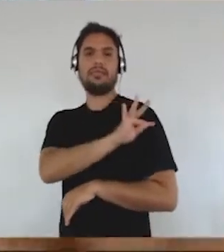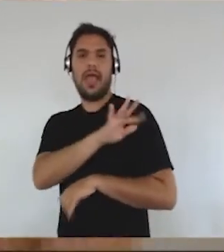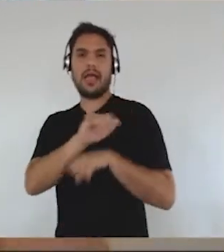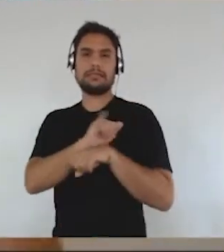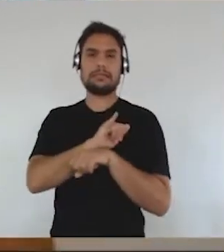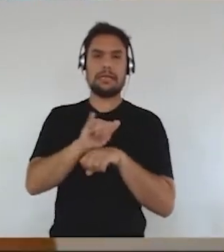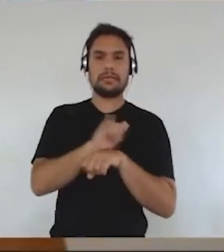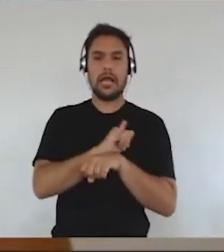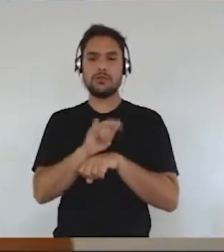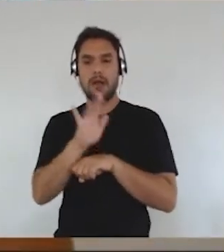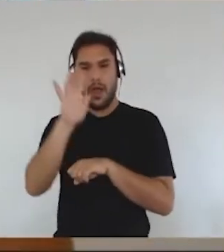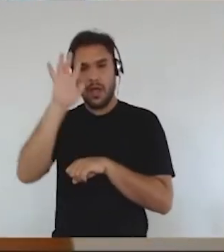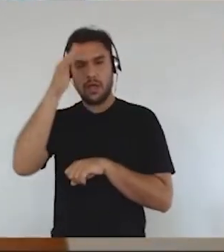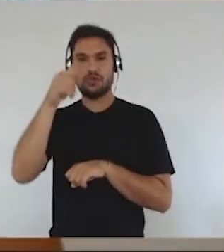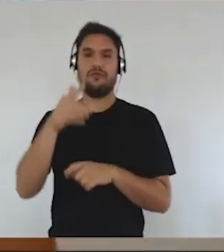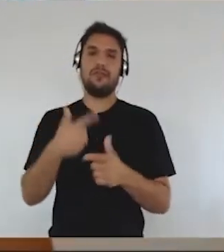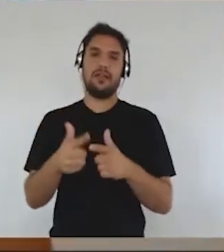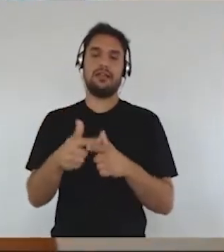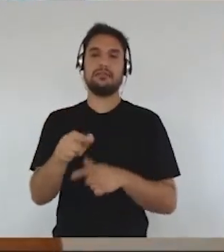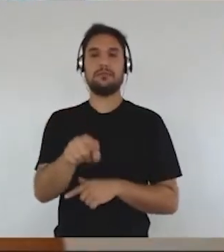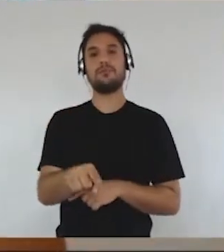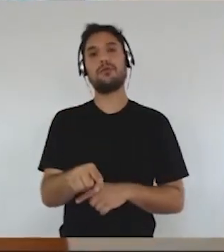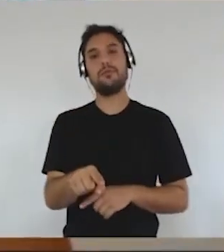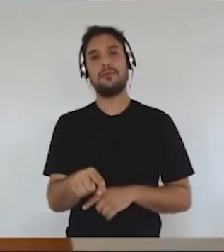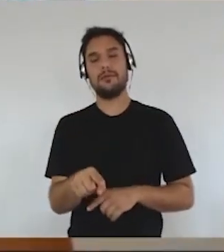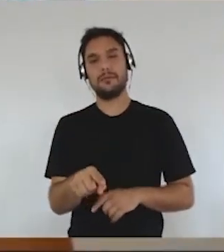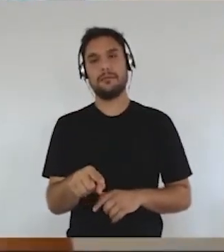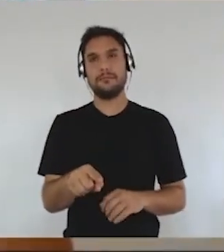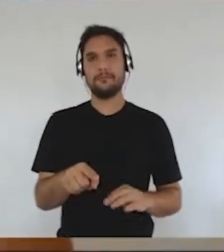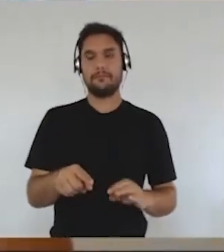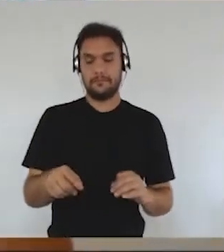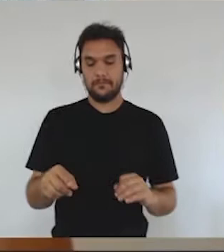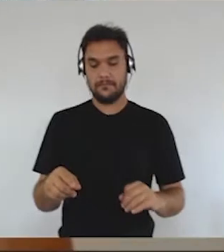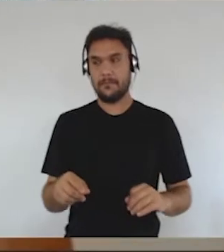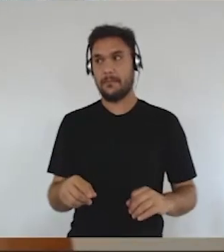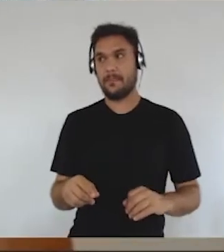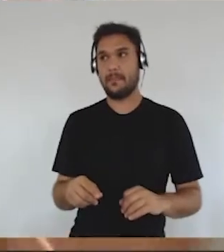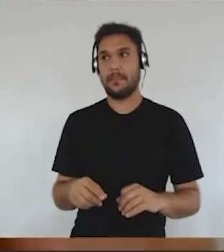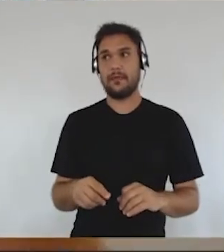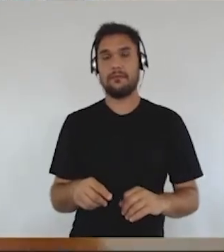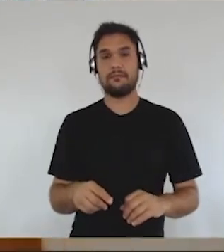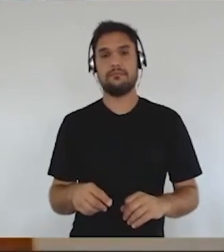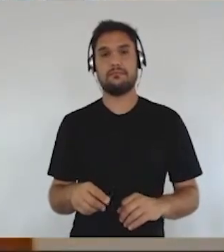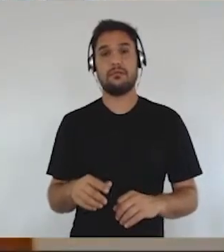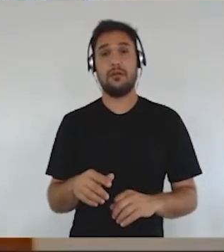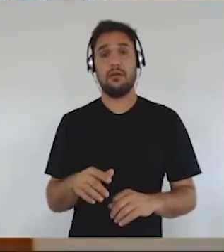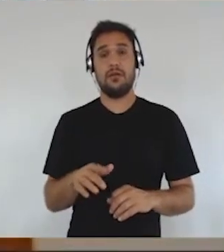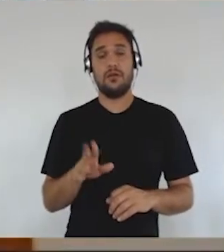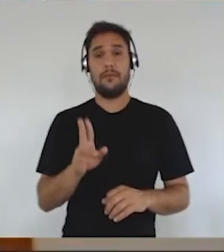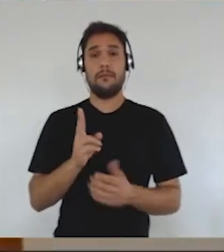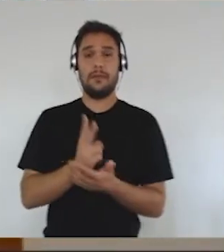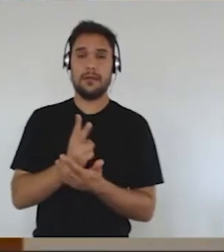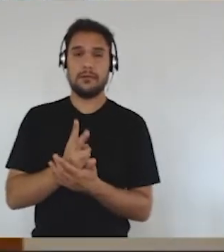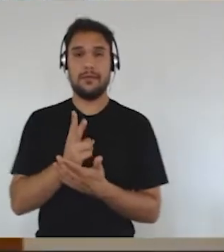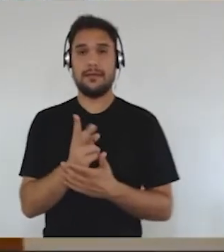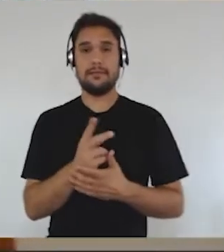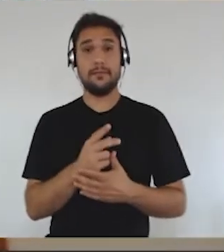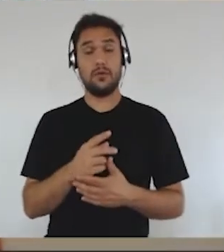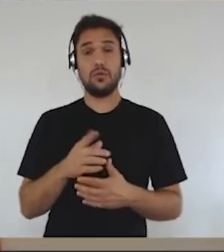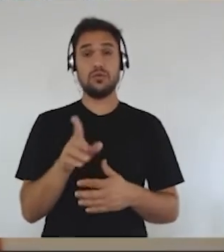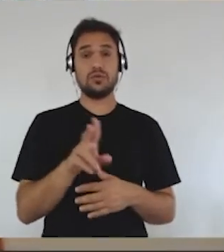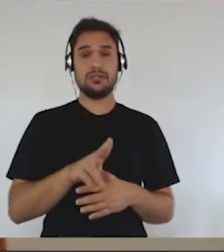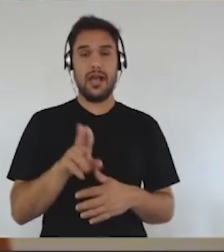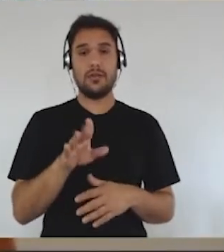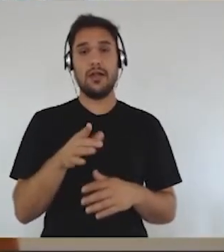a solução daquele conflito diante do que é jogado, expressão que eu uso muito, jogado na mesa de mediação, diante